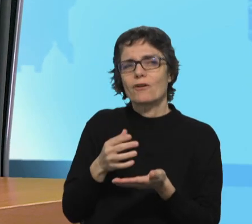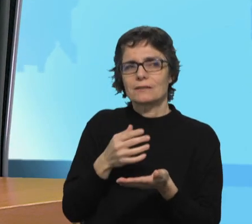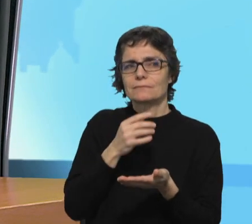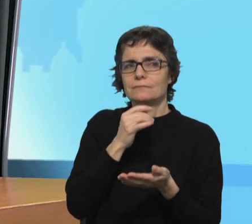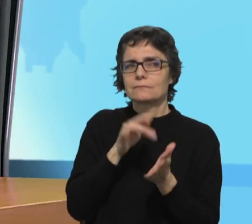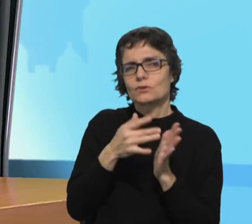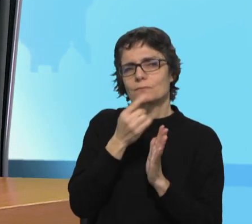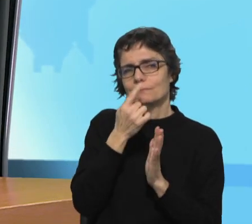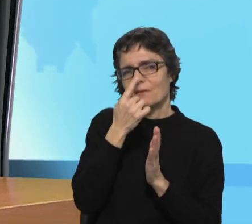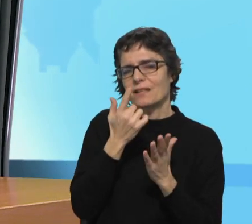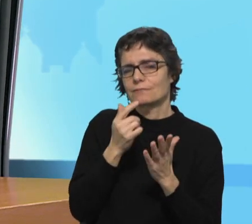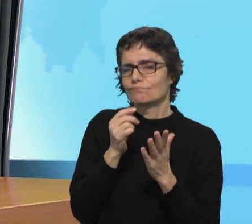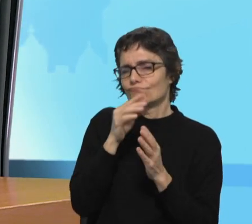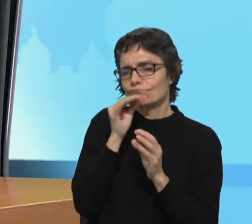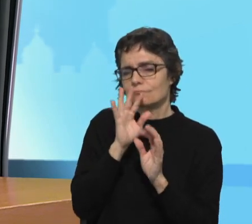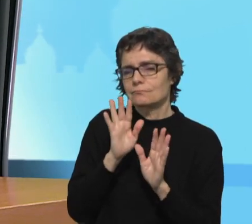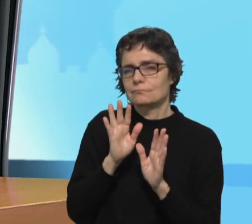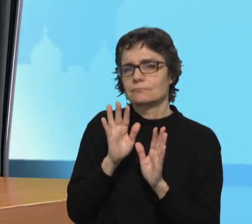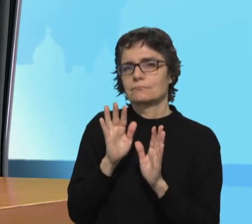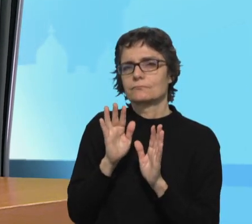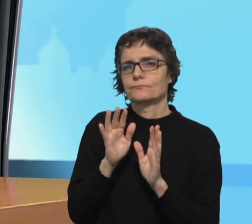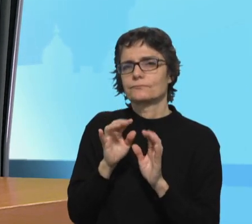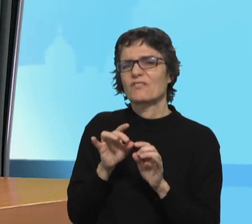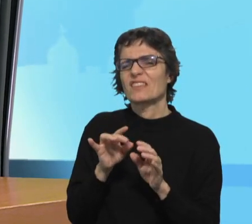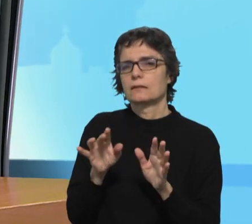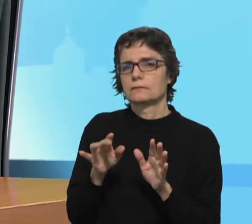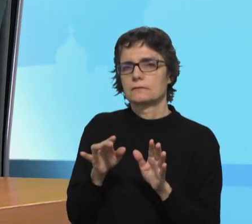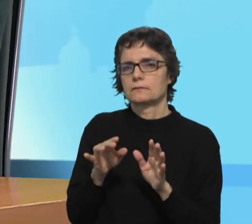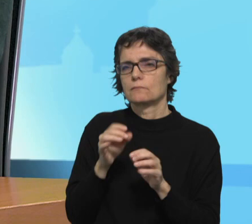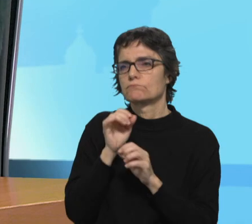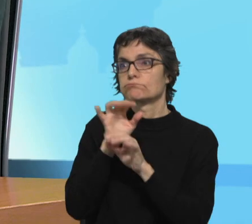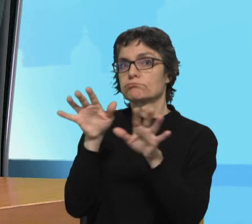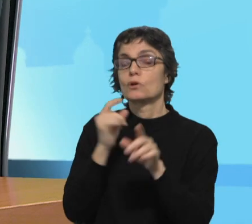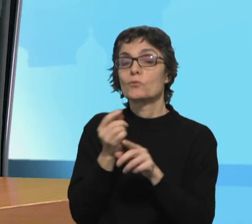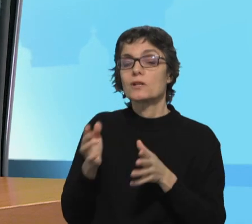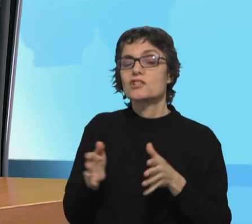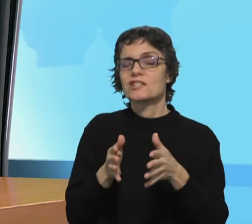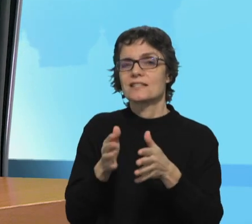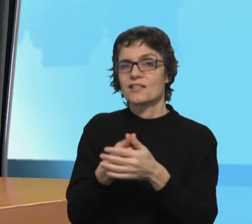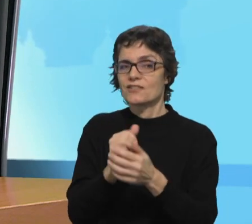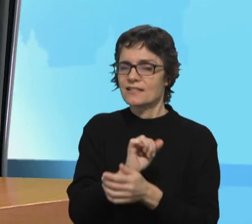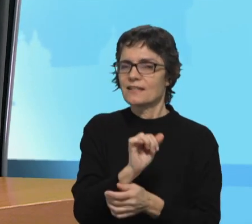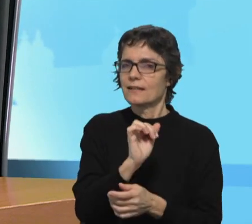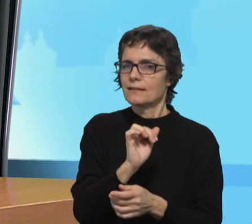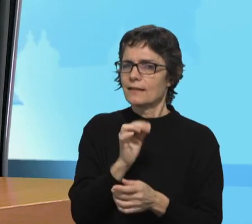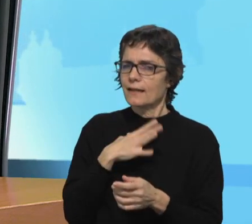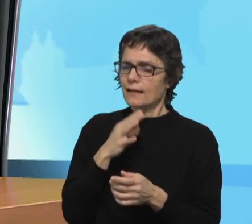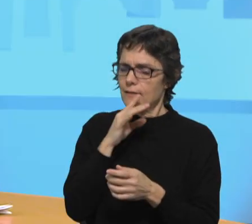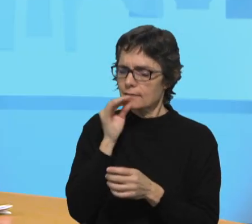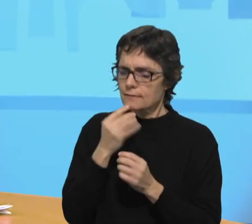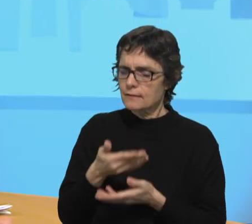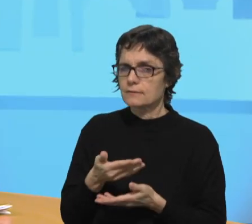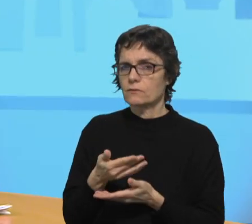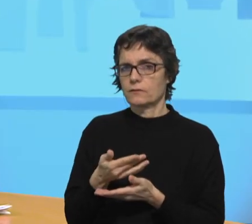é? Porque isso pode vir a, como é que é dizer também, a estragar a sua estratégia de evangelização. Esta figura de Moisés e